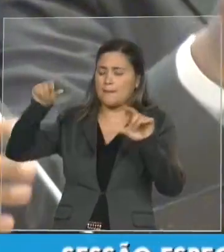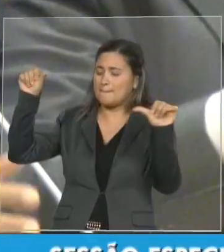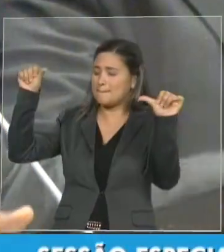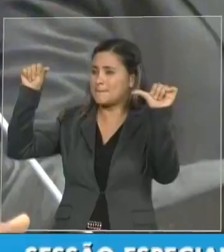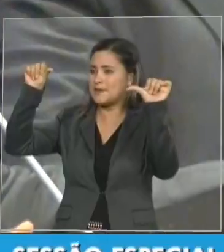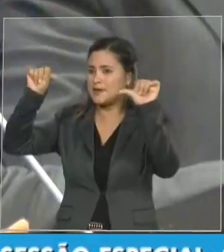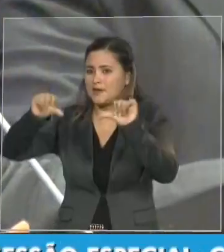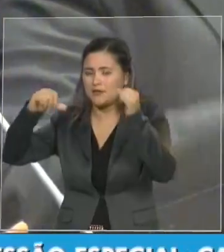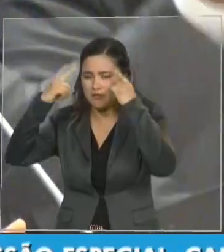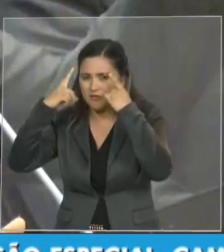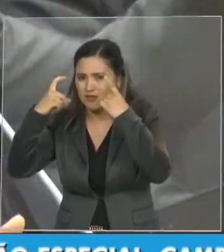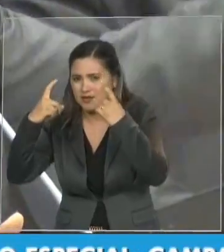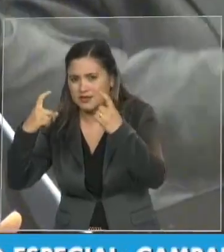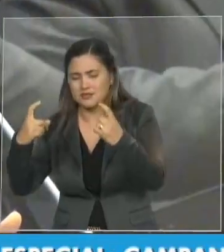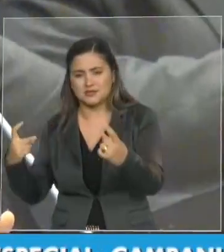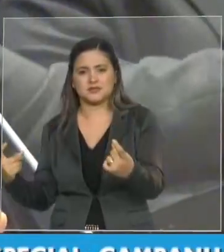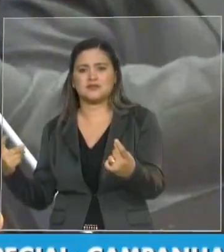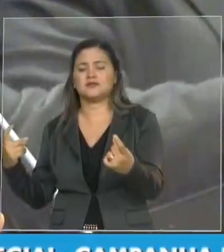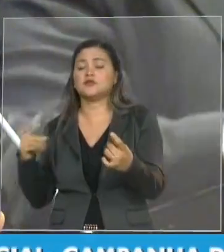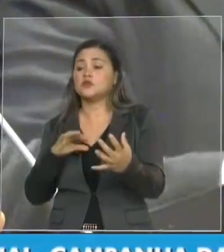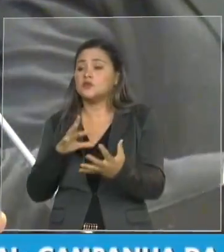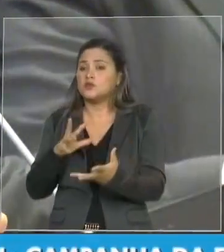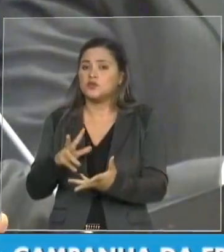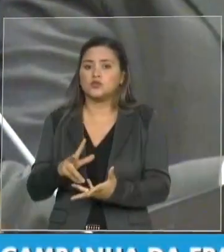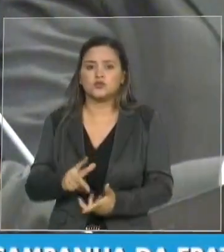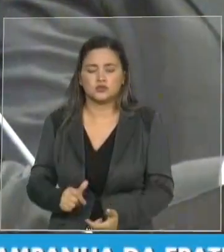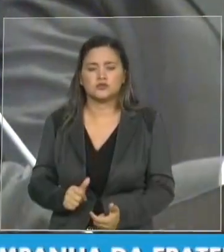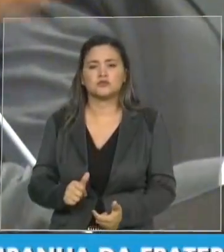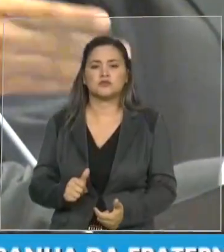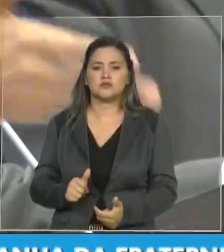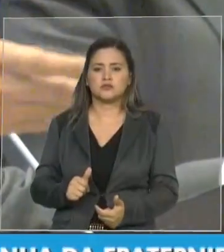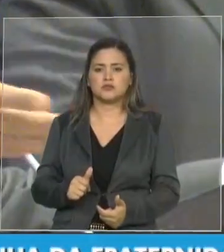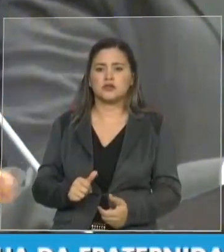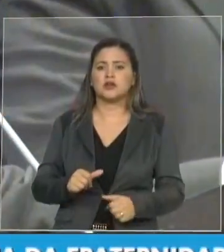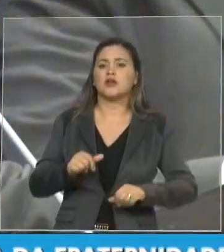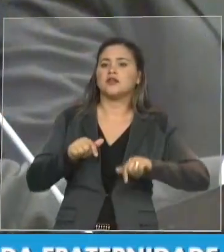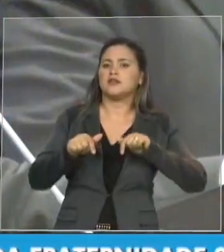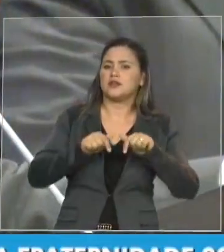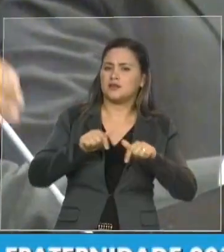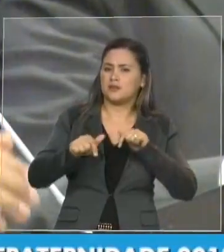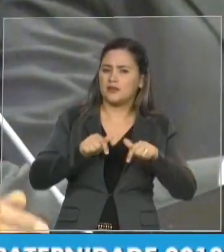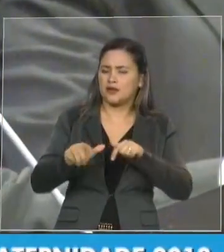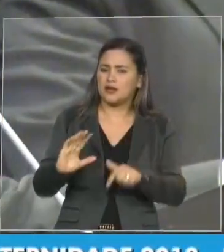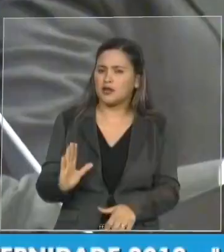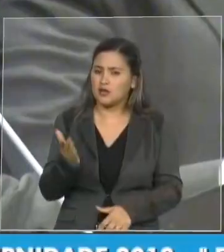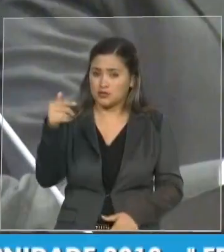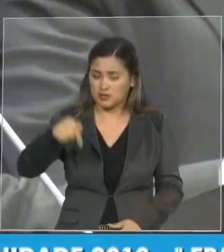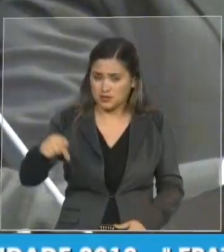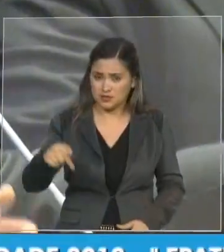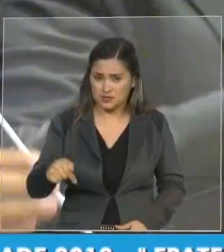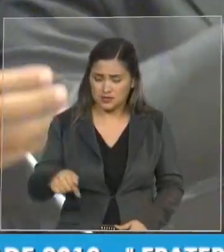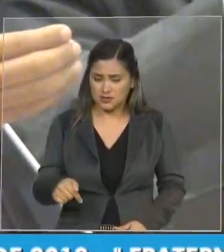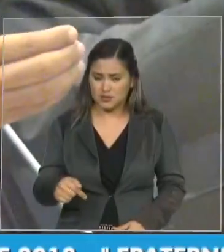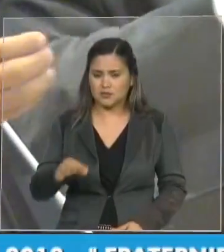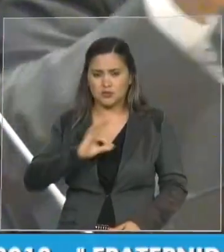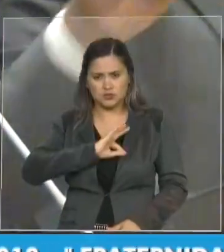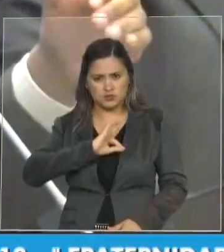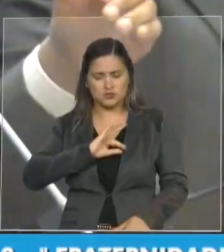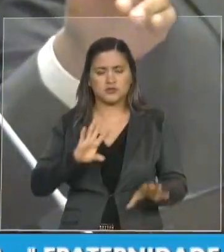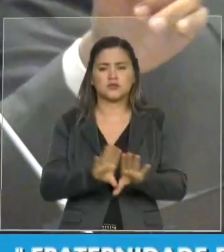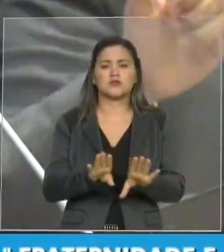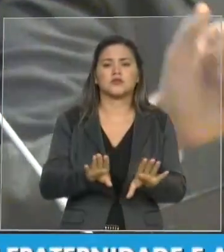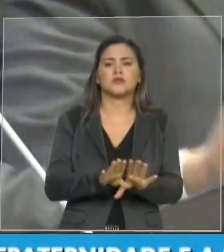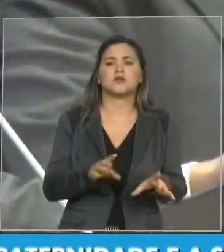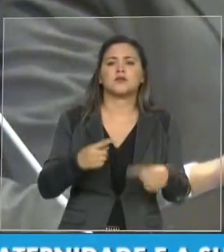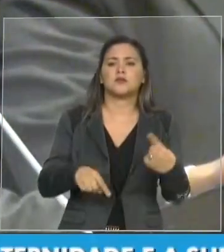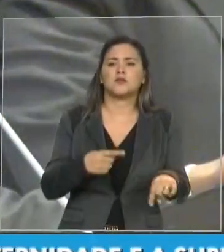ação desenvolvida aqui, que não é só ação de polícia, mas é ação também produzida pelas políticas públicas, tirou São